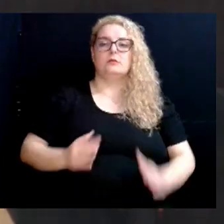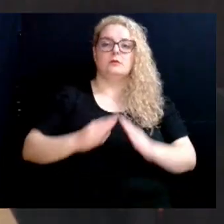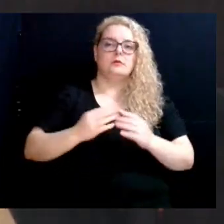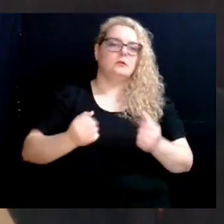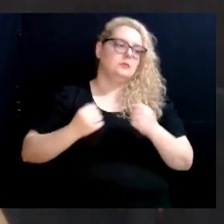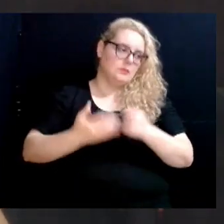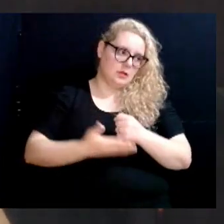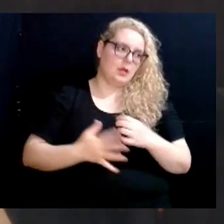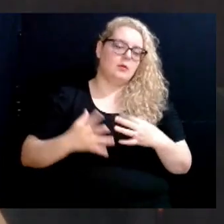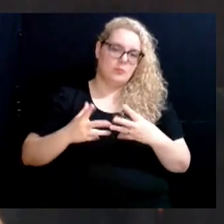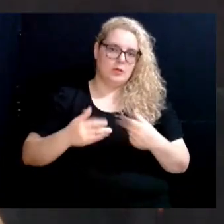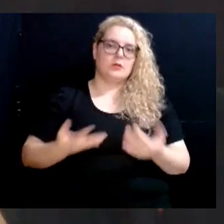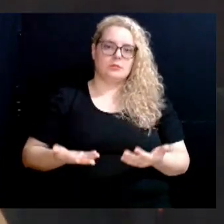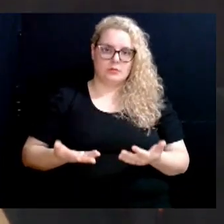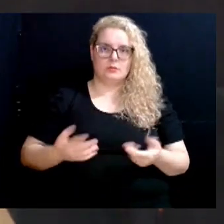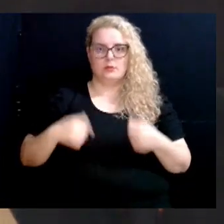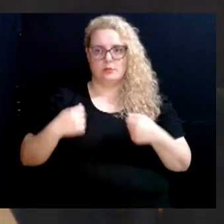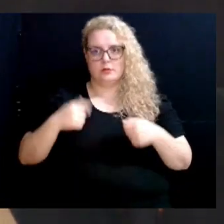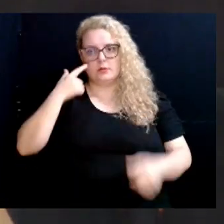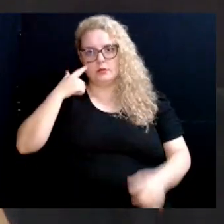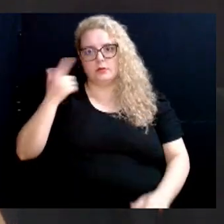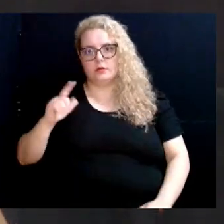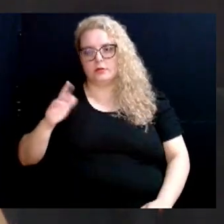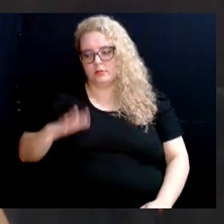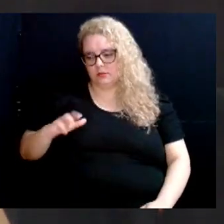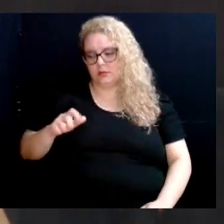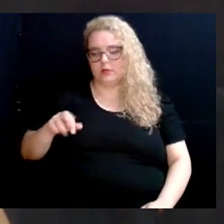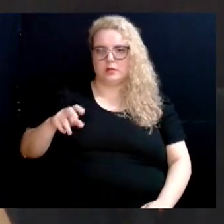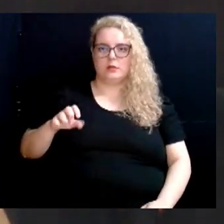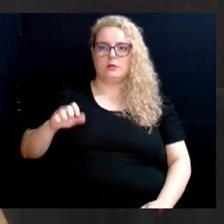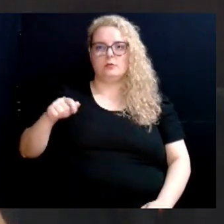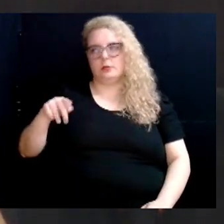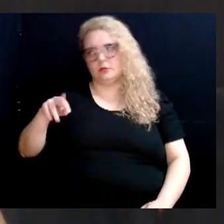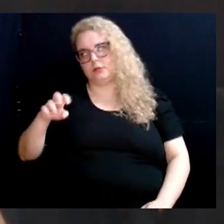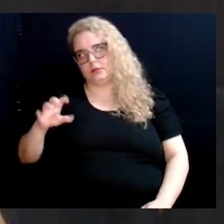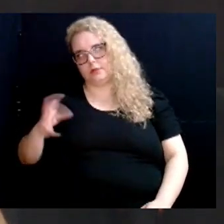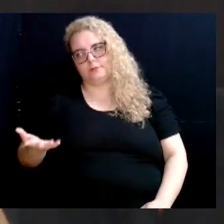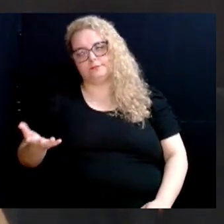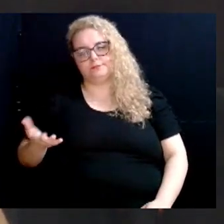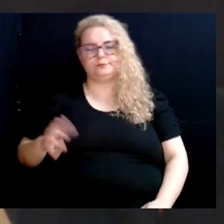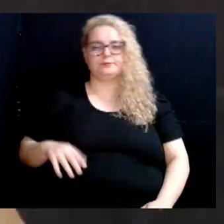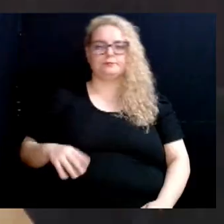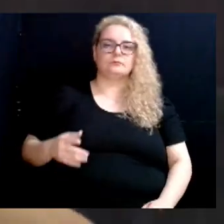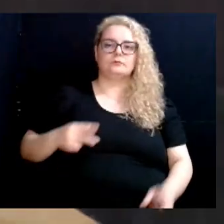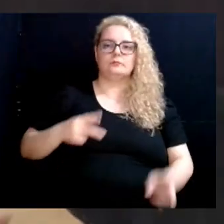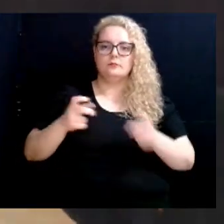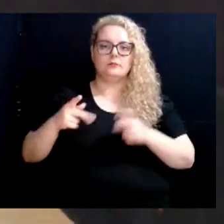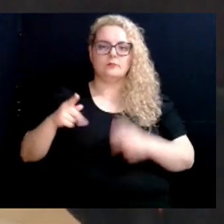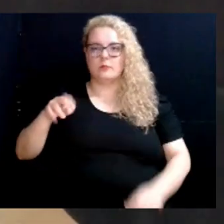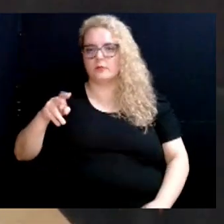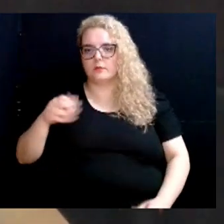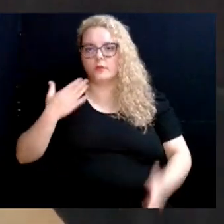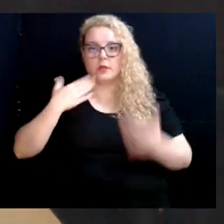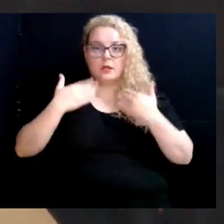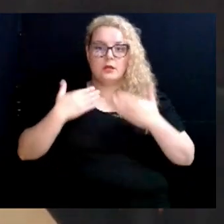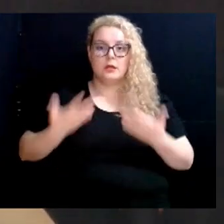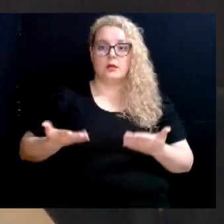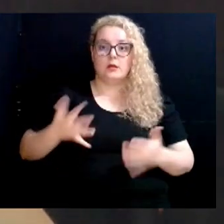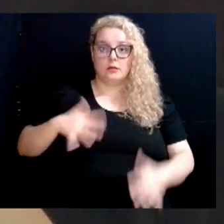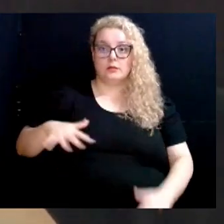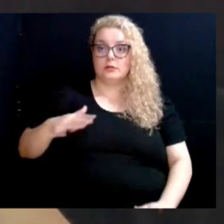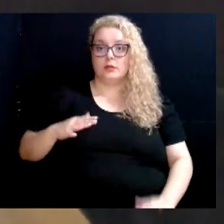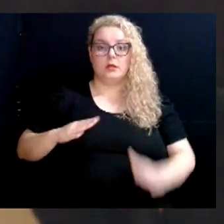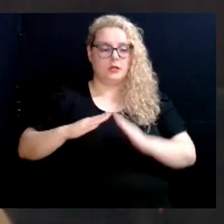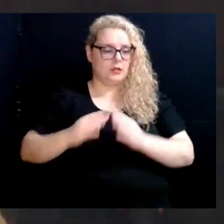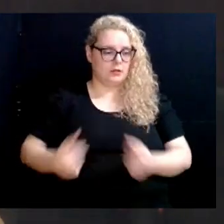de tudo, você precisa ter, claro que é na área do André, mas o que eu percebo, personagens que eu converso, as pessoas que eu converso dessa área, academia